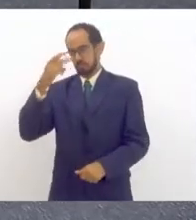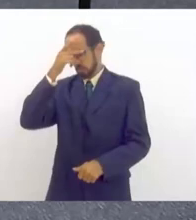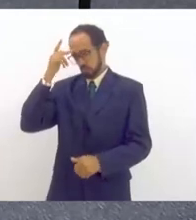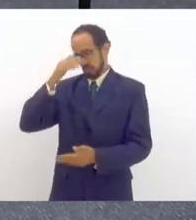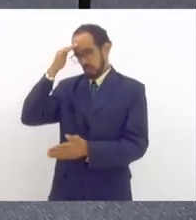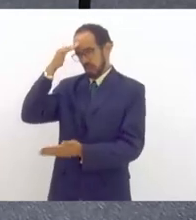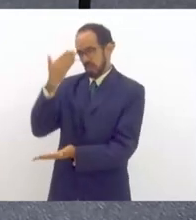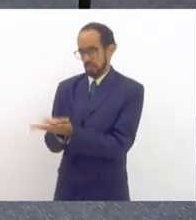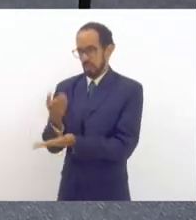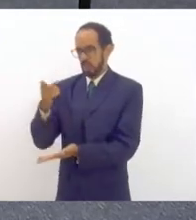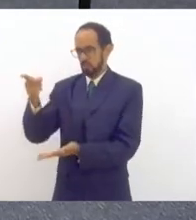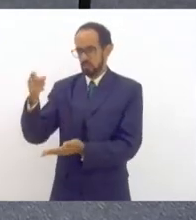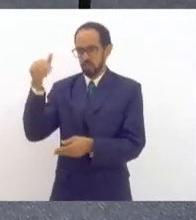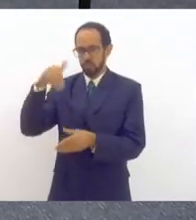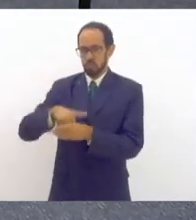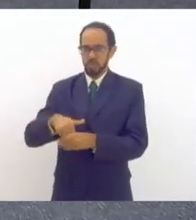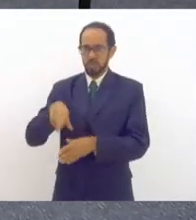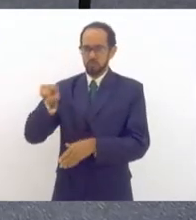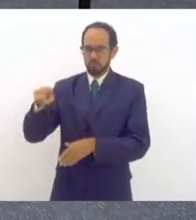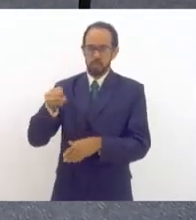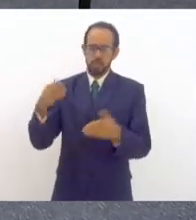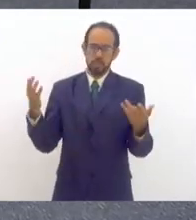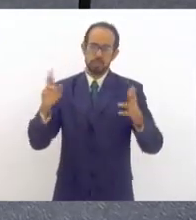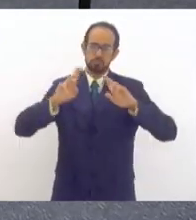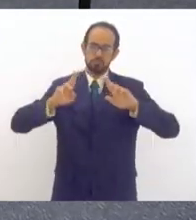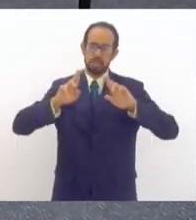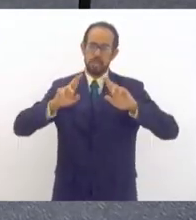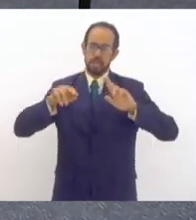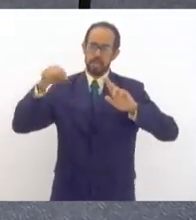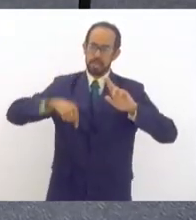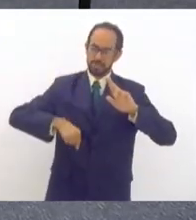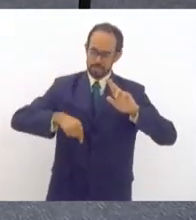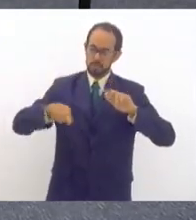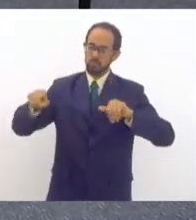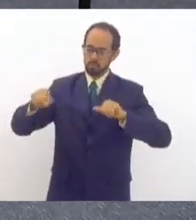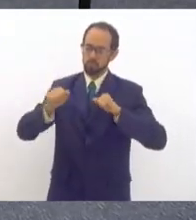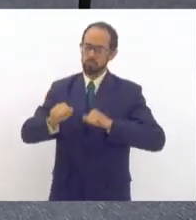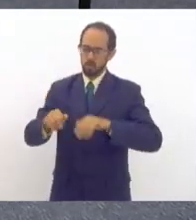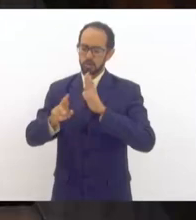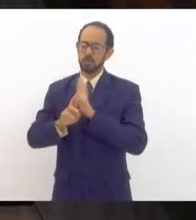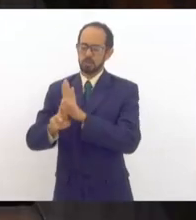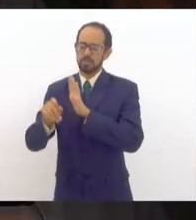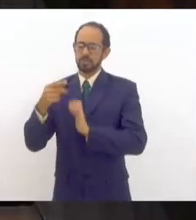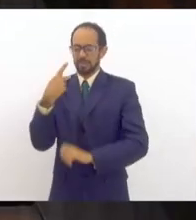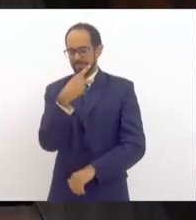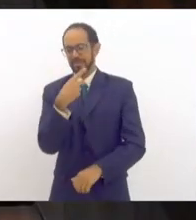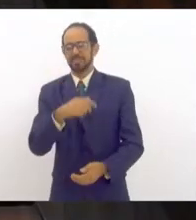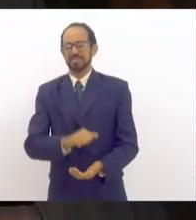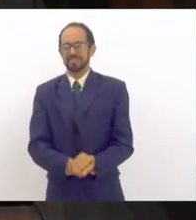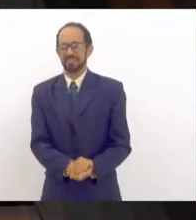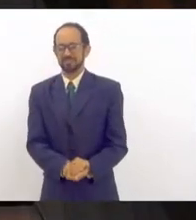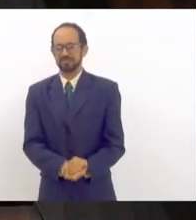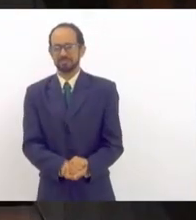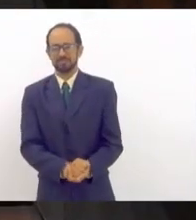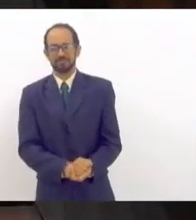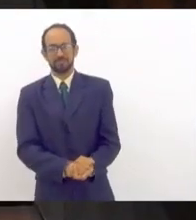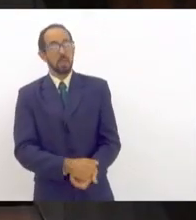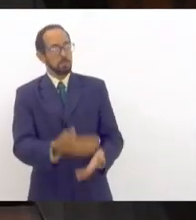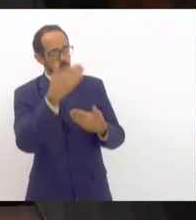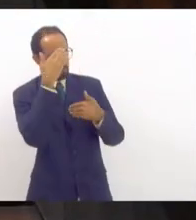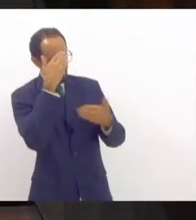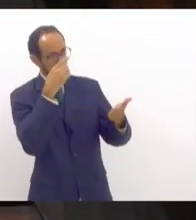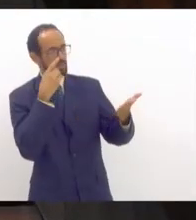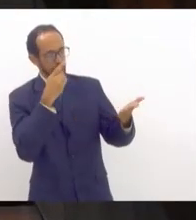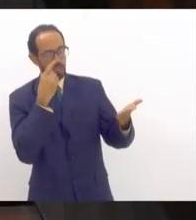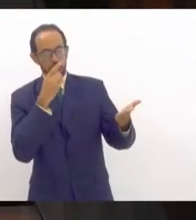em você que votar em você que espera que você hoje aqui nessa casa posso nos representar obrigado então para finalizar Fico